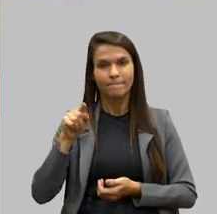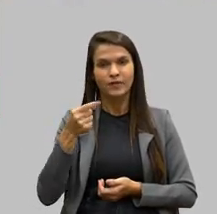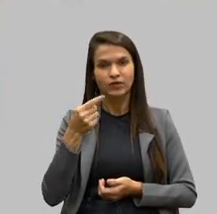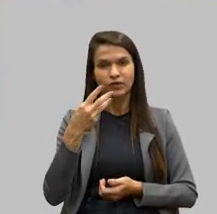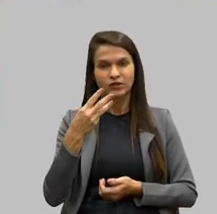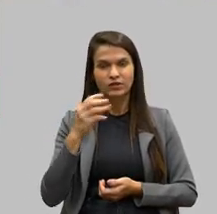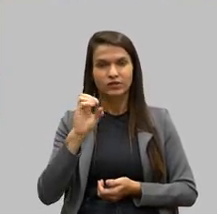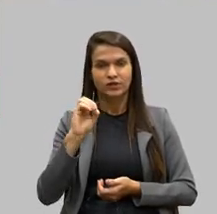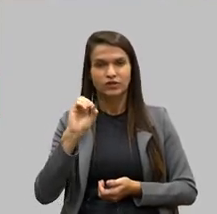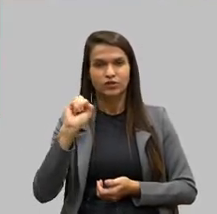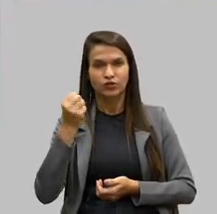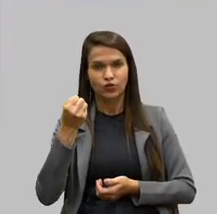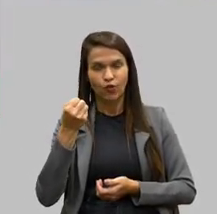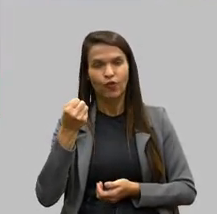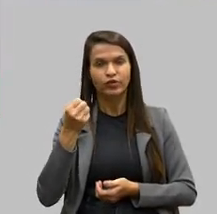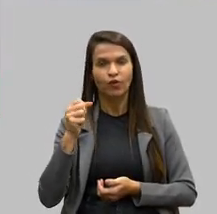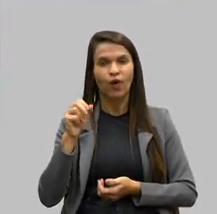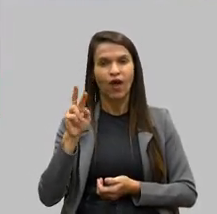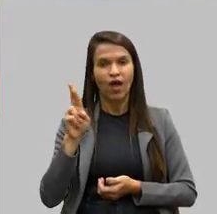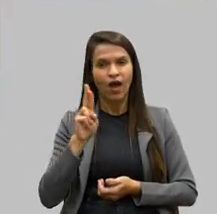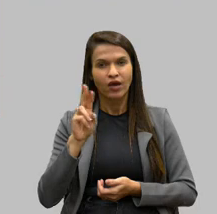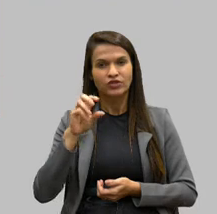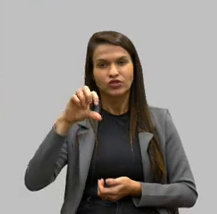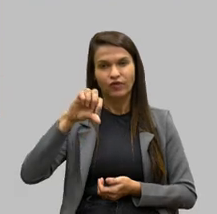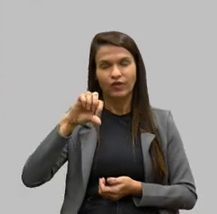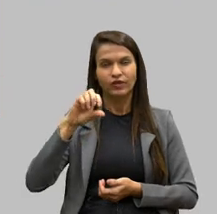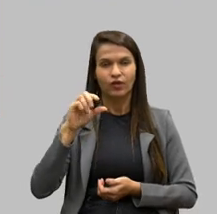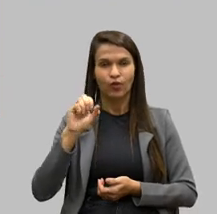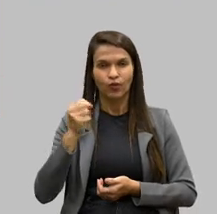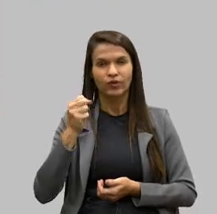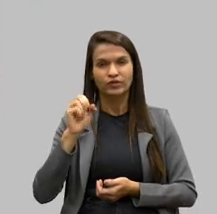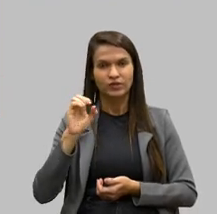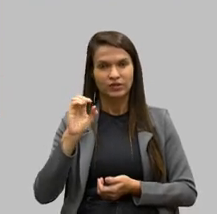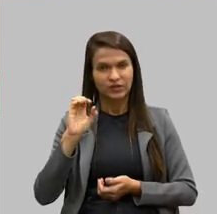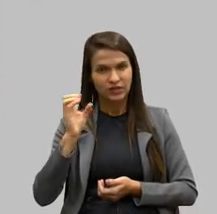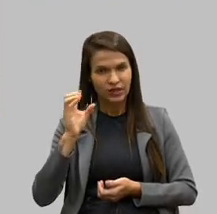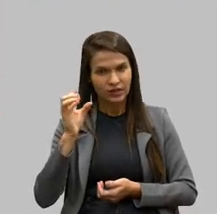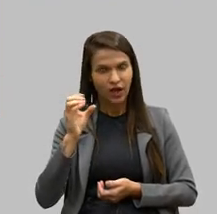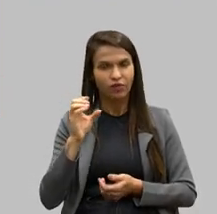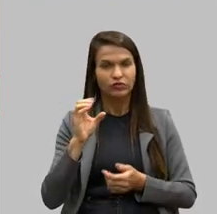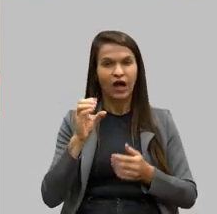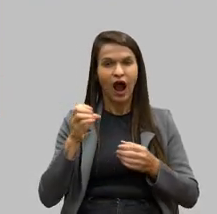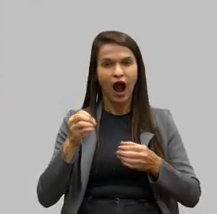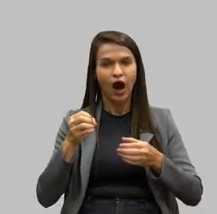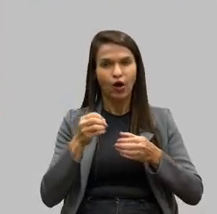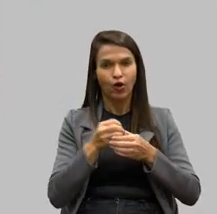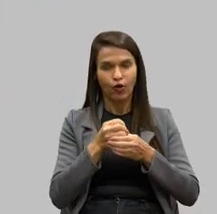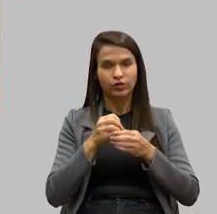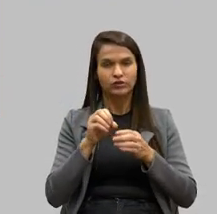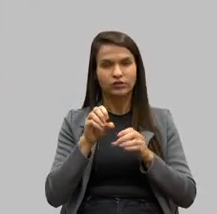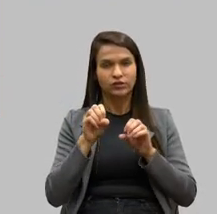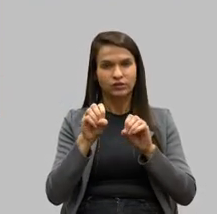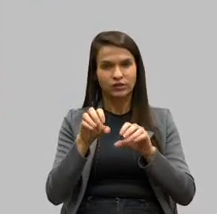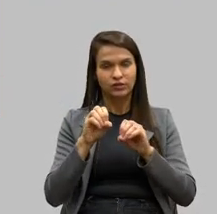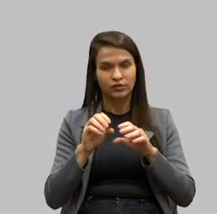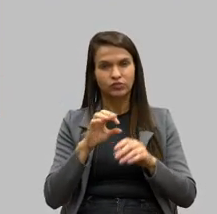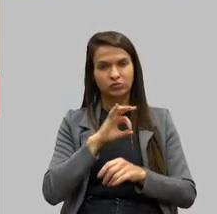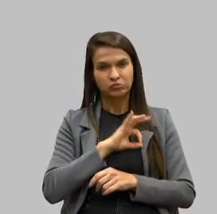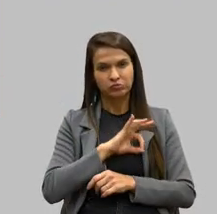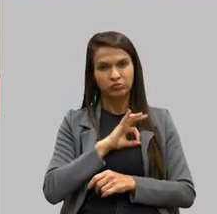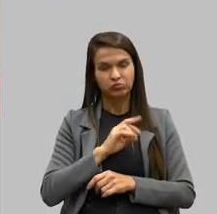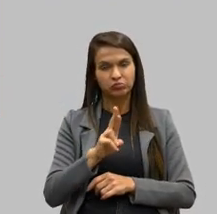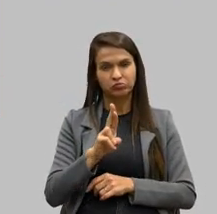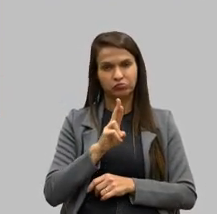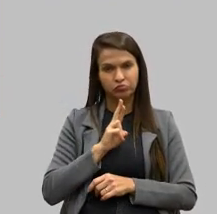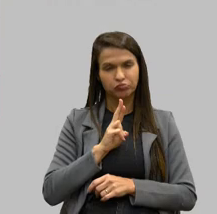,97, bem como dos recursos da cota de salário e educação. Secretário, ao me responder, o senhor disse